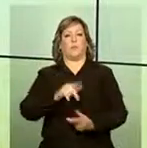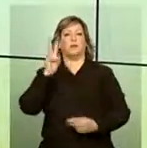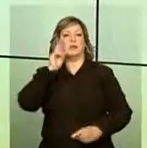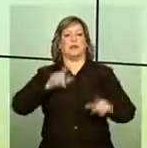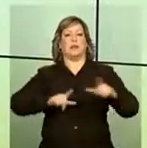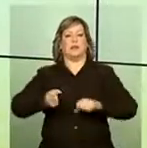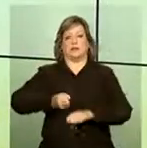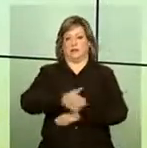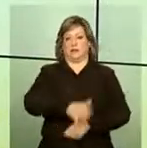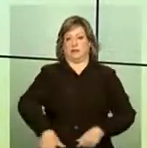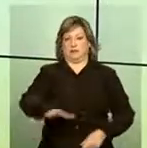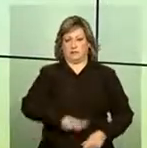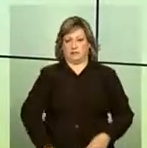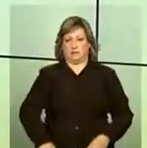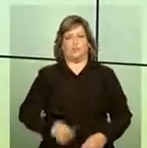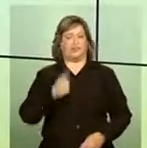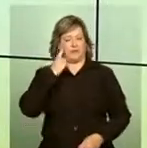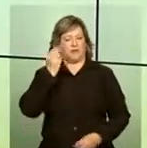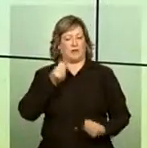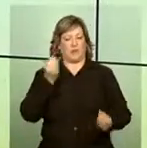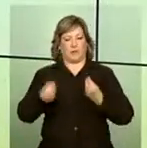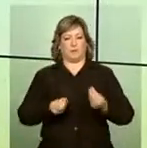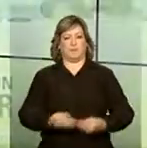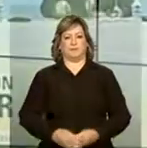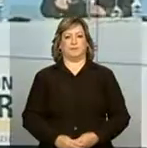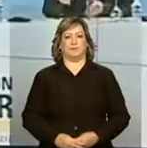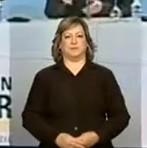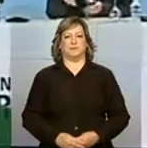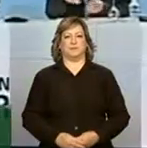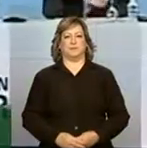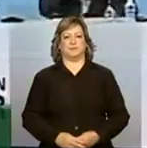o Trabalho Infantil. Vamos acompanhar.